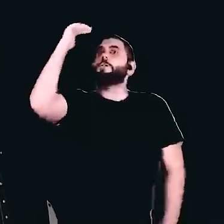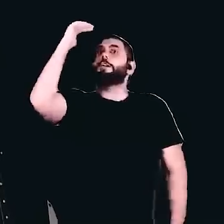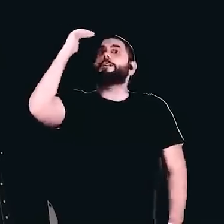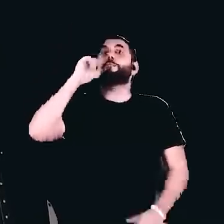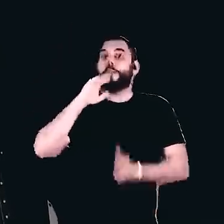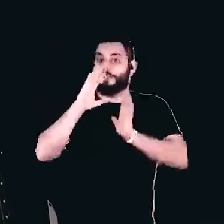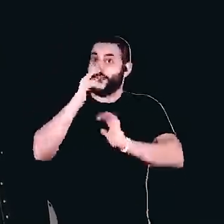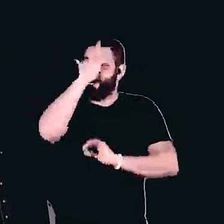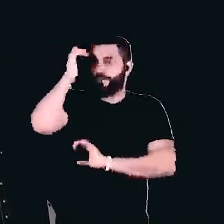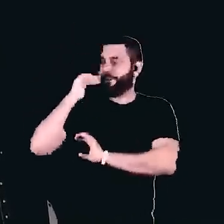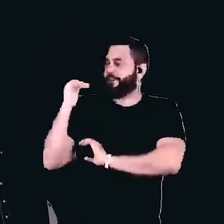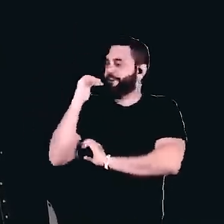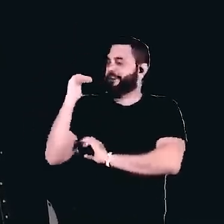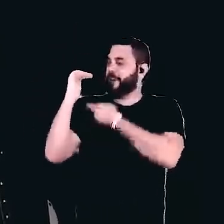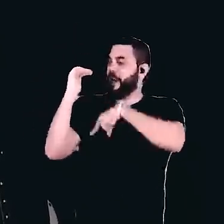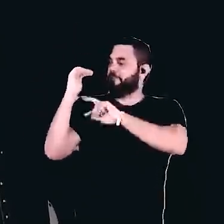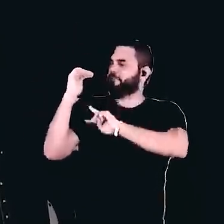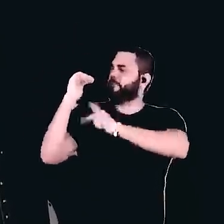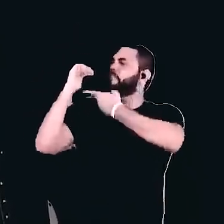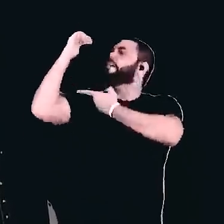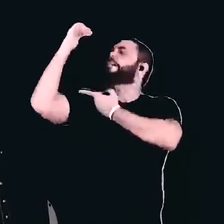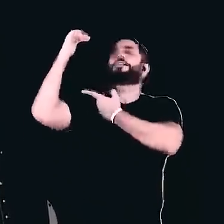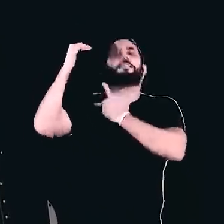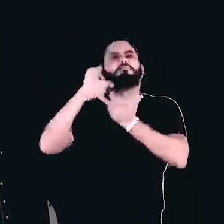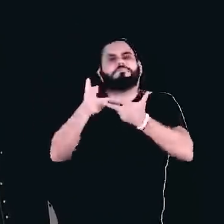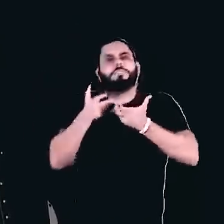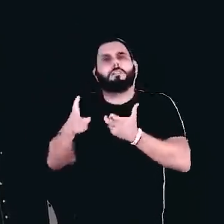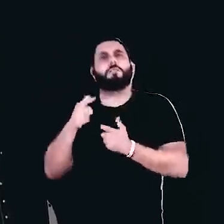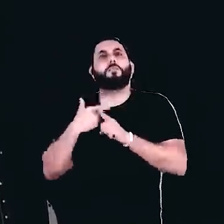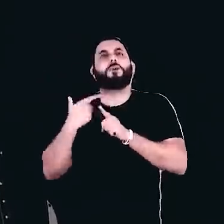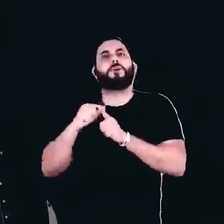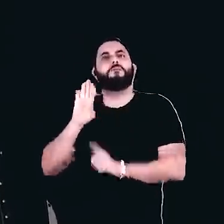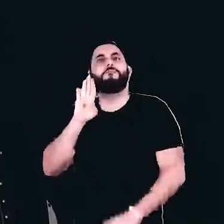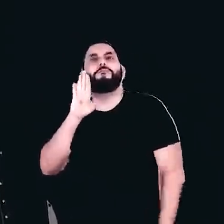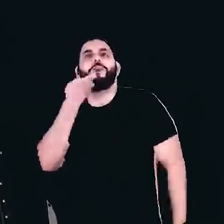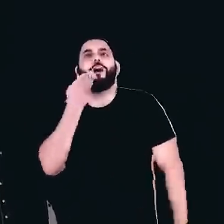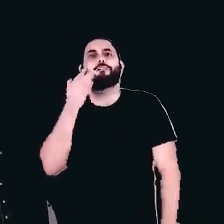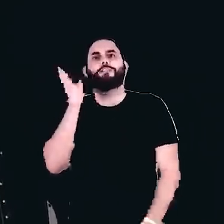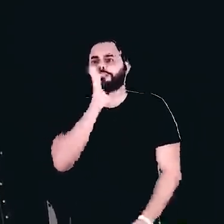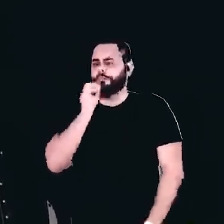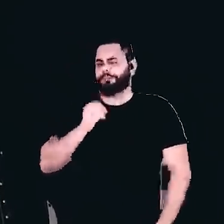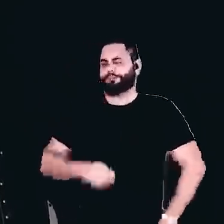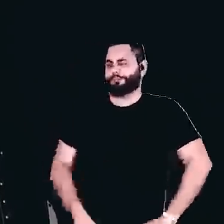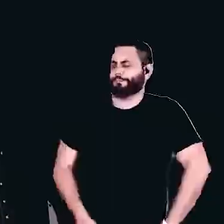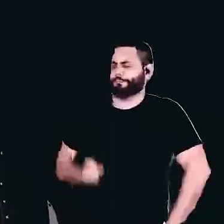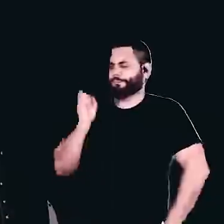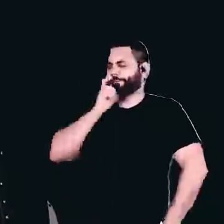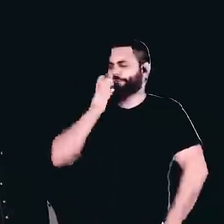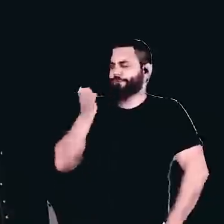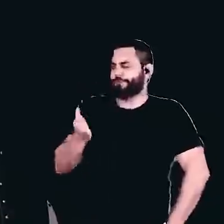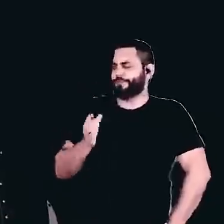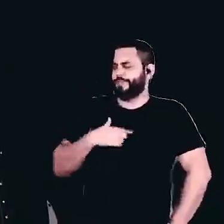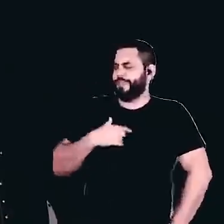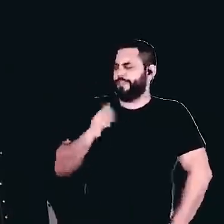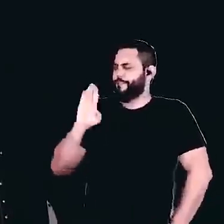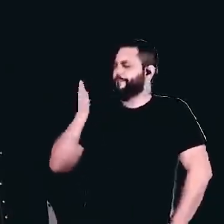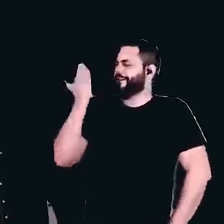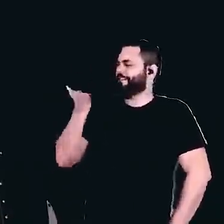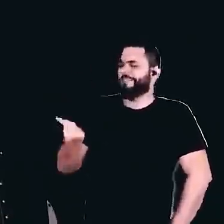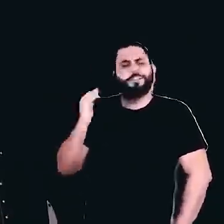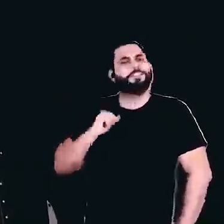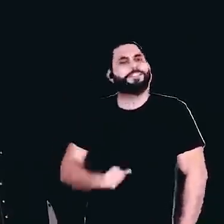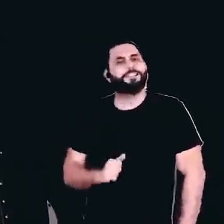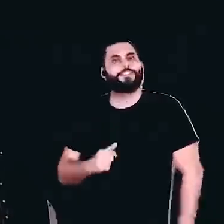não é. Todo mundo percebe, gente, porque o cheiro da falsidade sobe. Que é fake, dá pra ver,